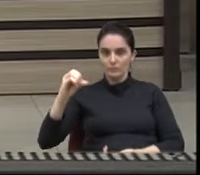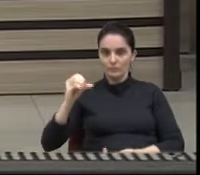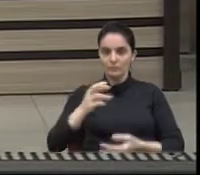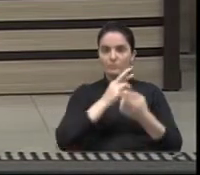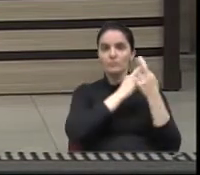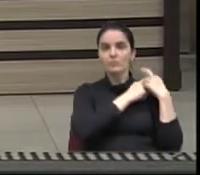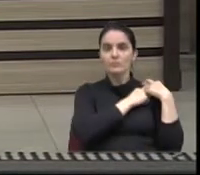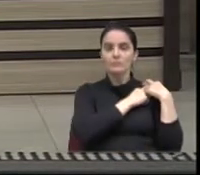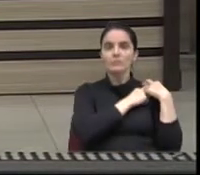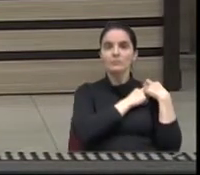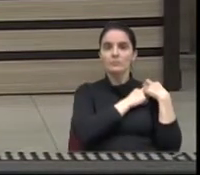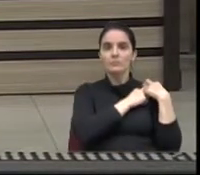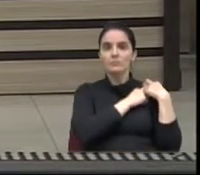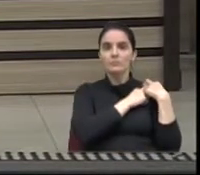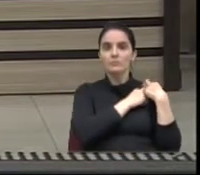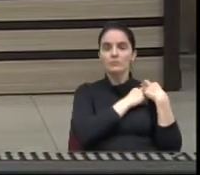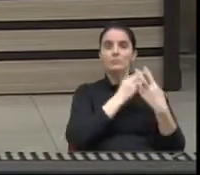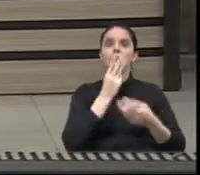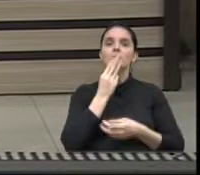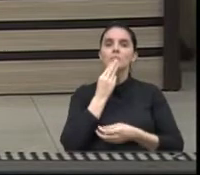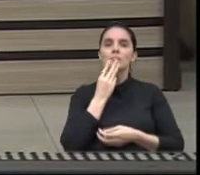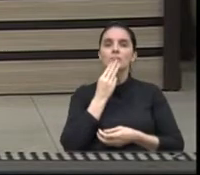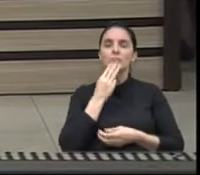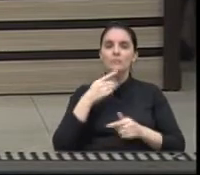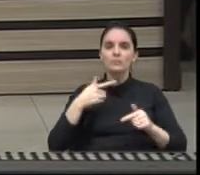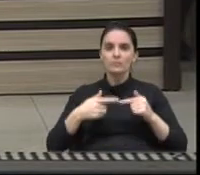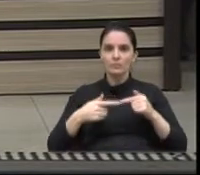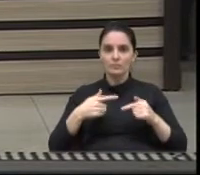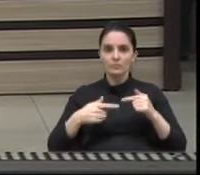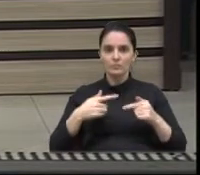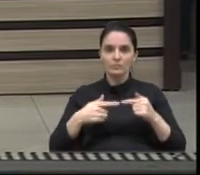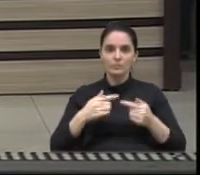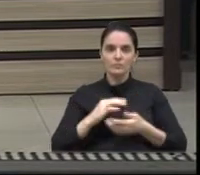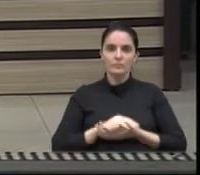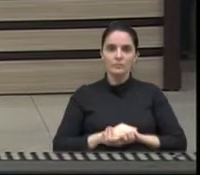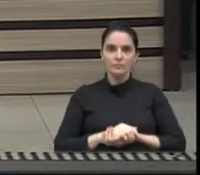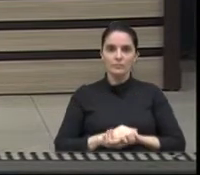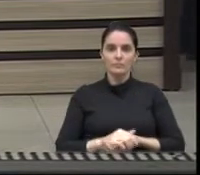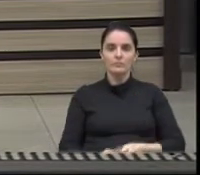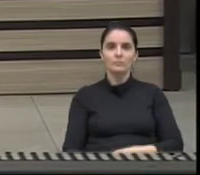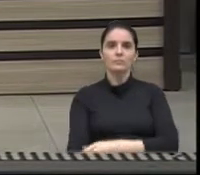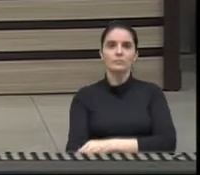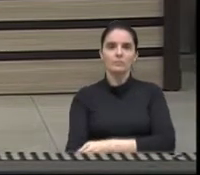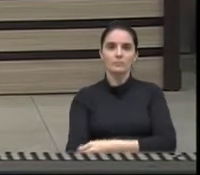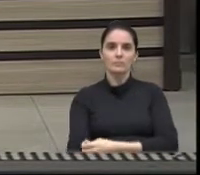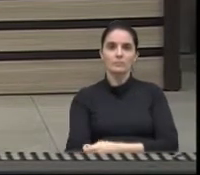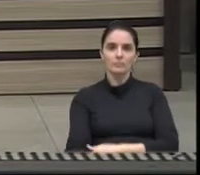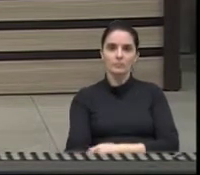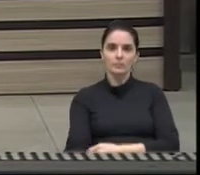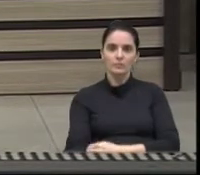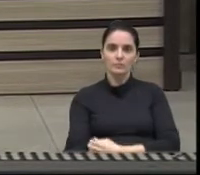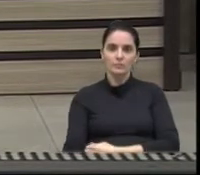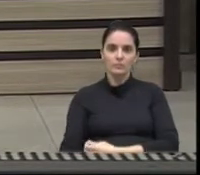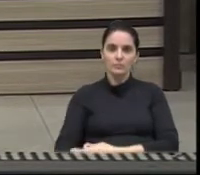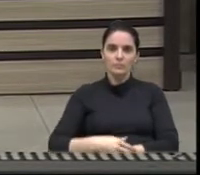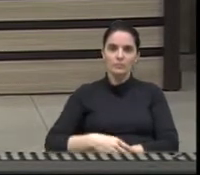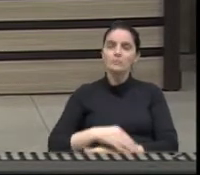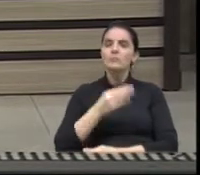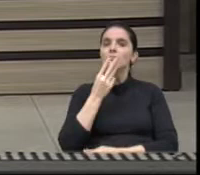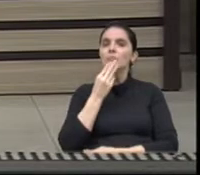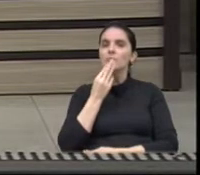280/2017, Wagner de Souza Rodrigues Costa. Em discussão. Eu quero discutir isso, presidente. Com a palavra, vereador Vaguinho de Santa